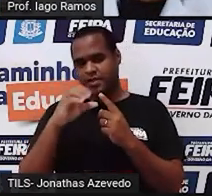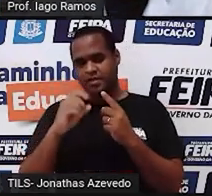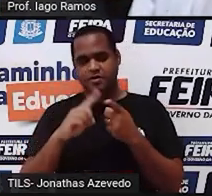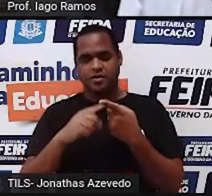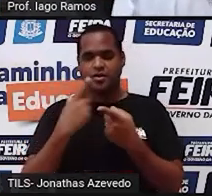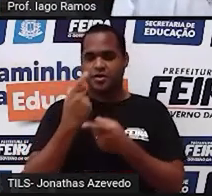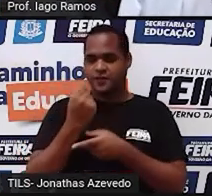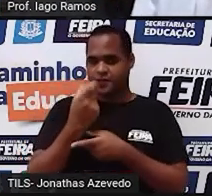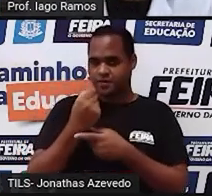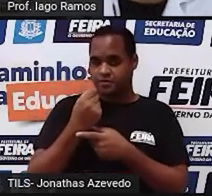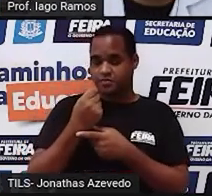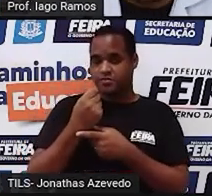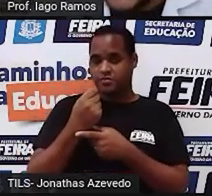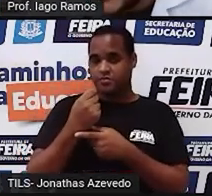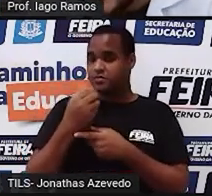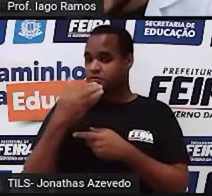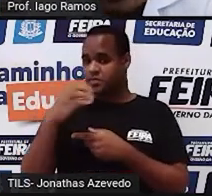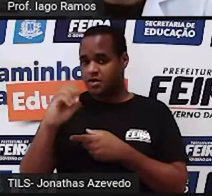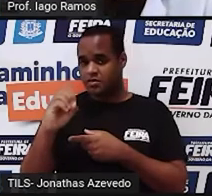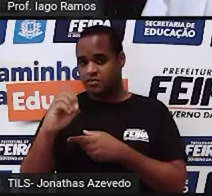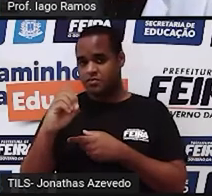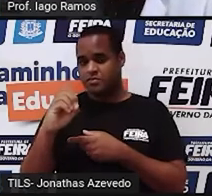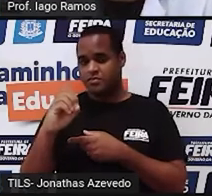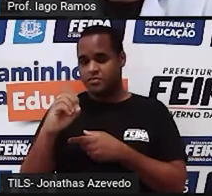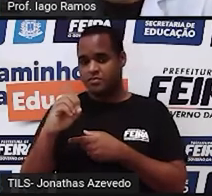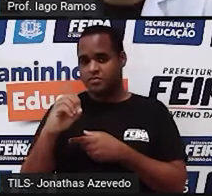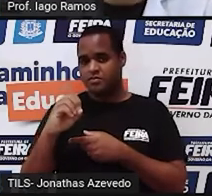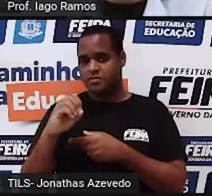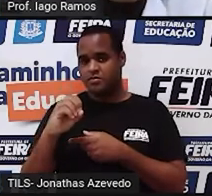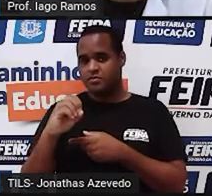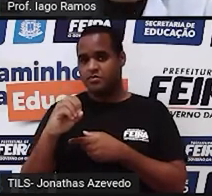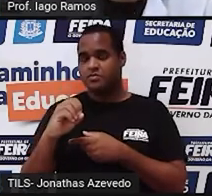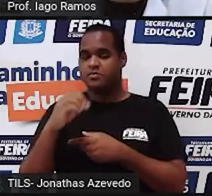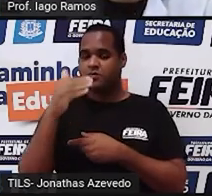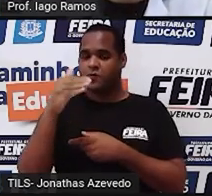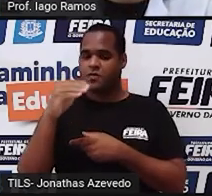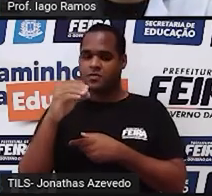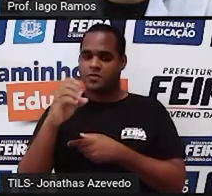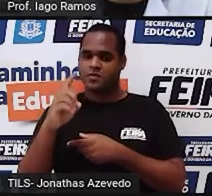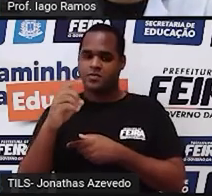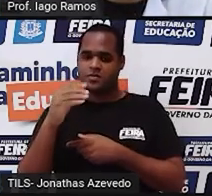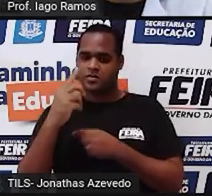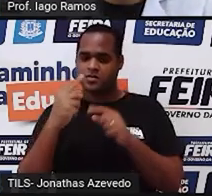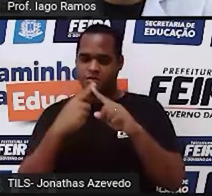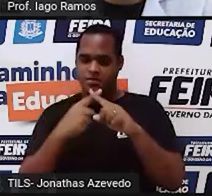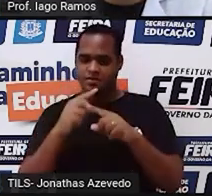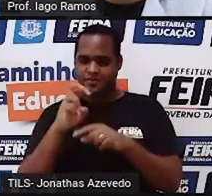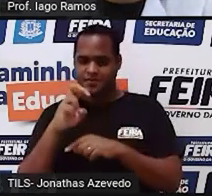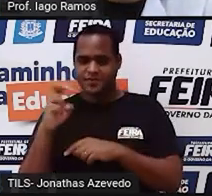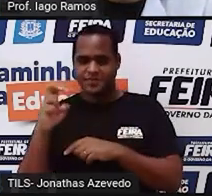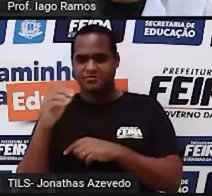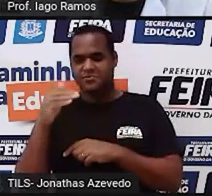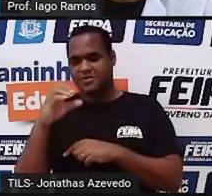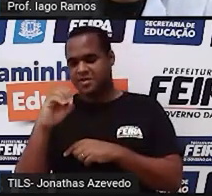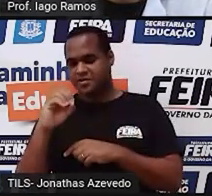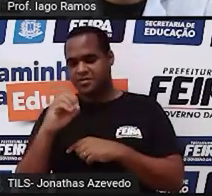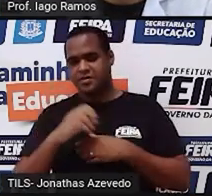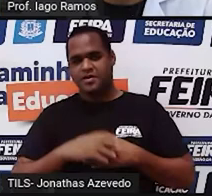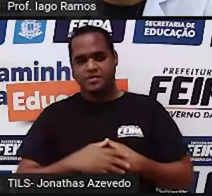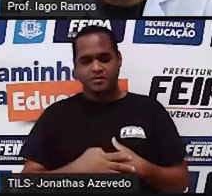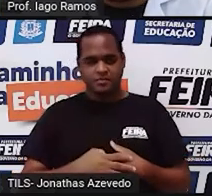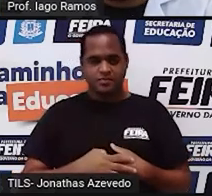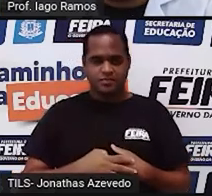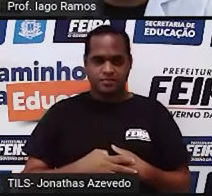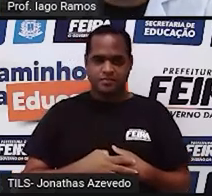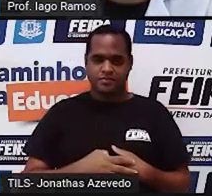Hulk raiz quadrada de 2010 ou é o cinco raiz quadrada de cinco vai dar isso vamos lá raiz